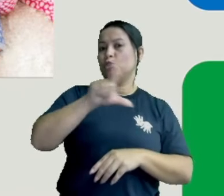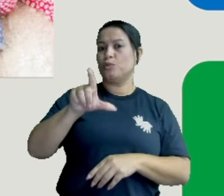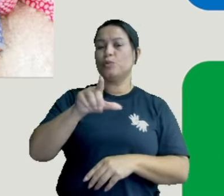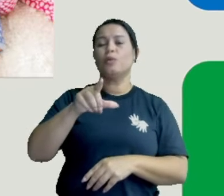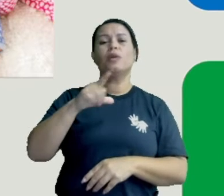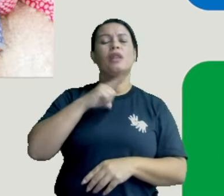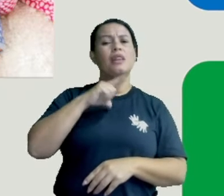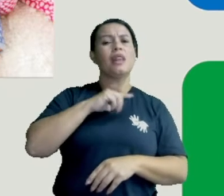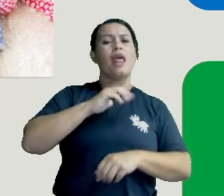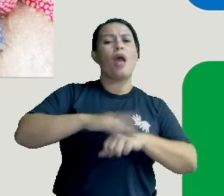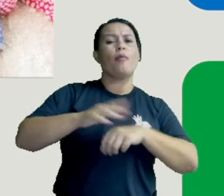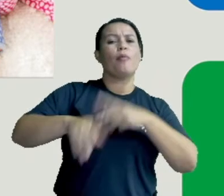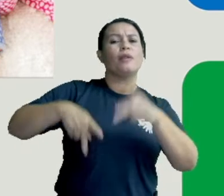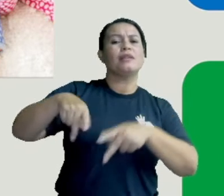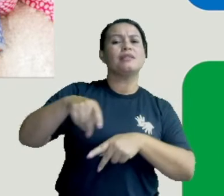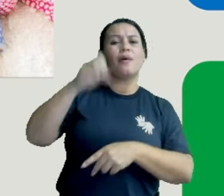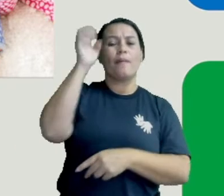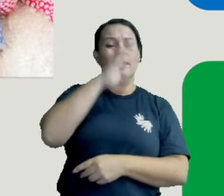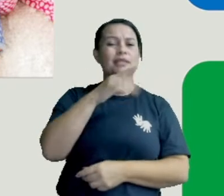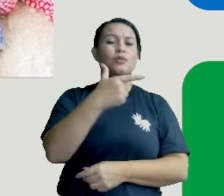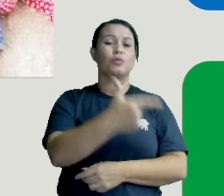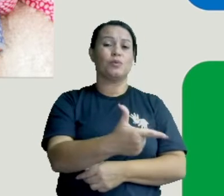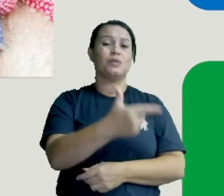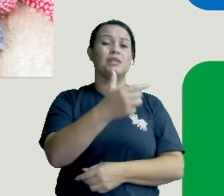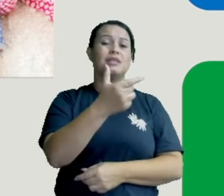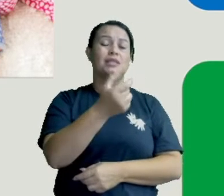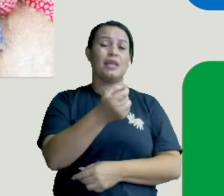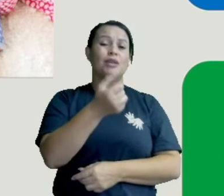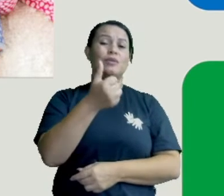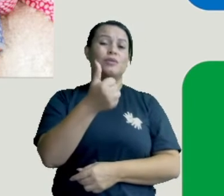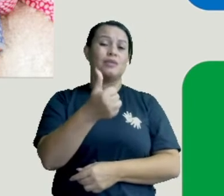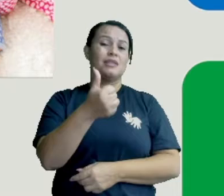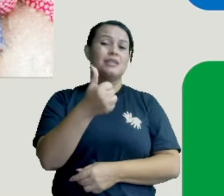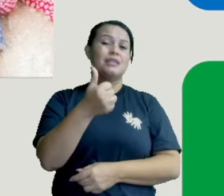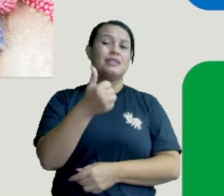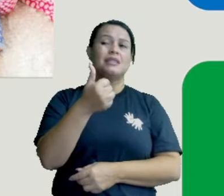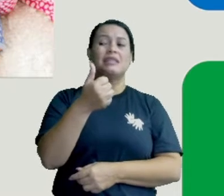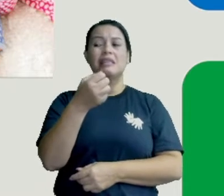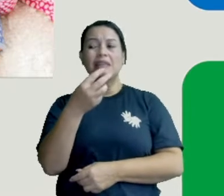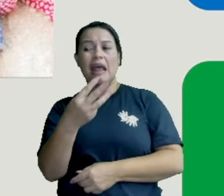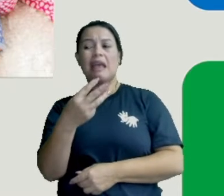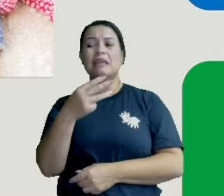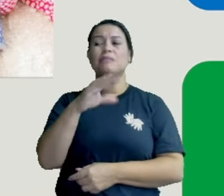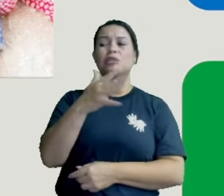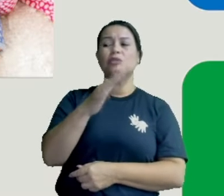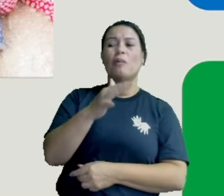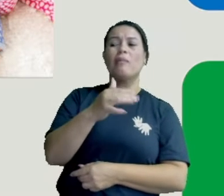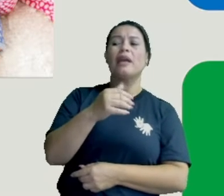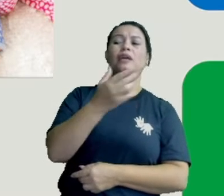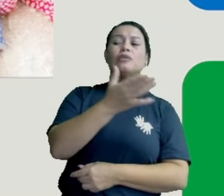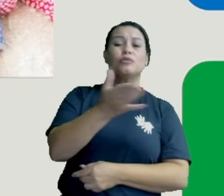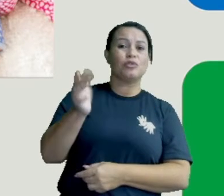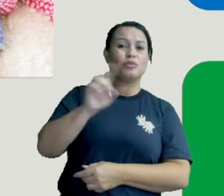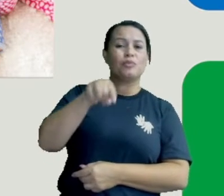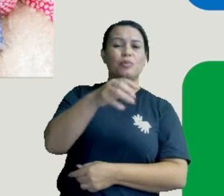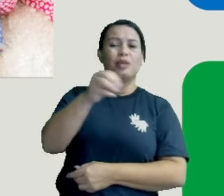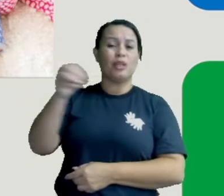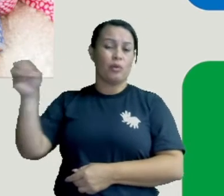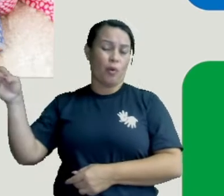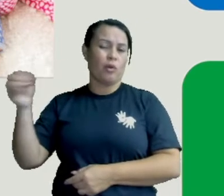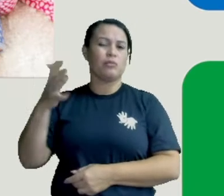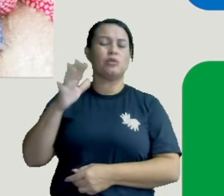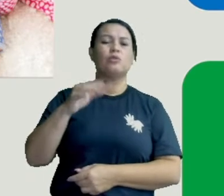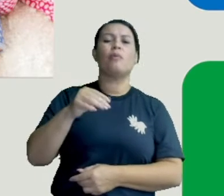população brasileira já batia aí os 213 milhões segundo as estimativas do IBGE, isso baseado nos dados que são emitidos, né,